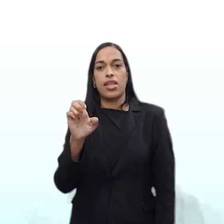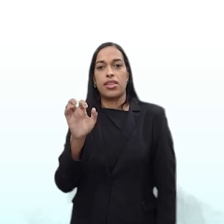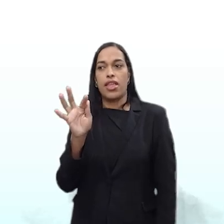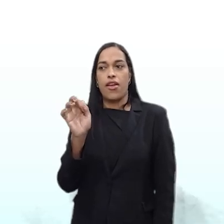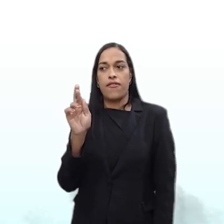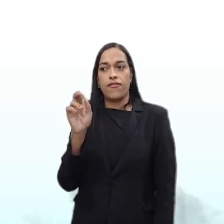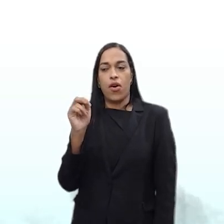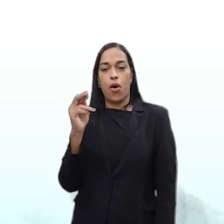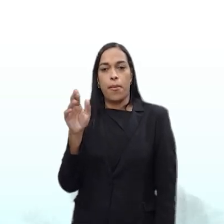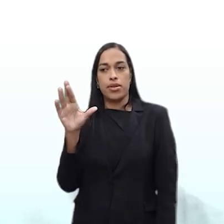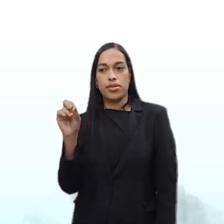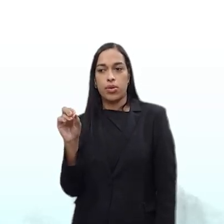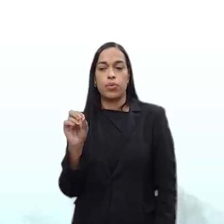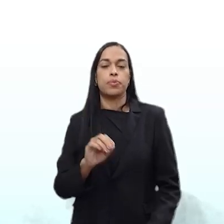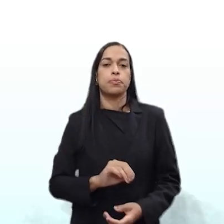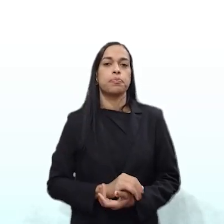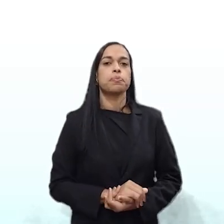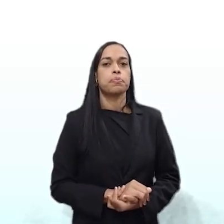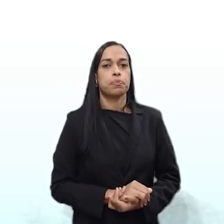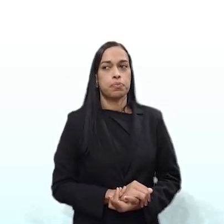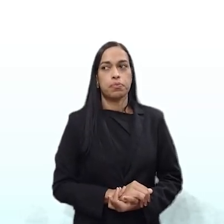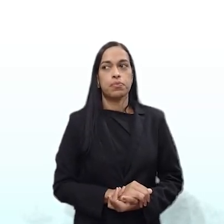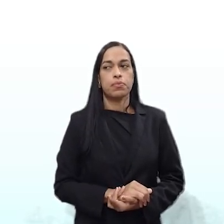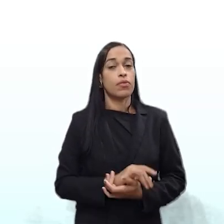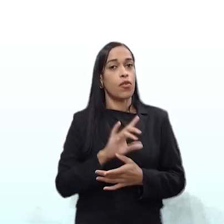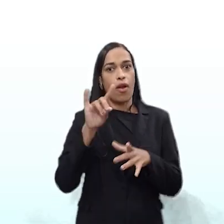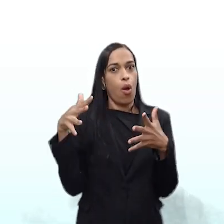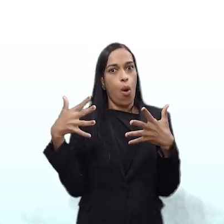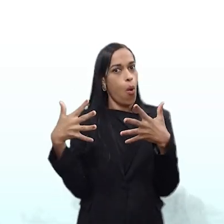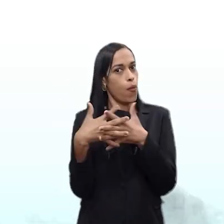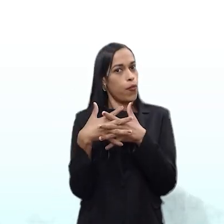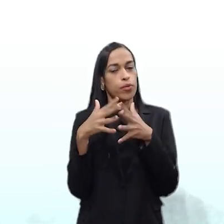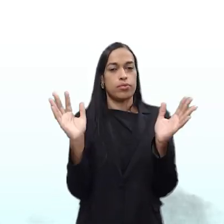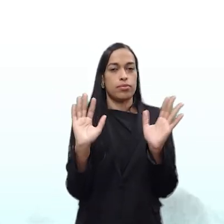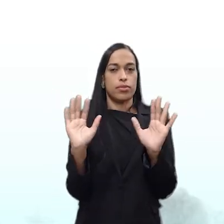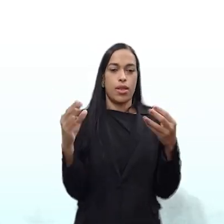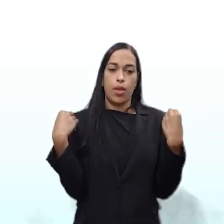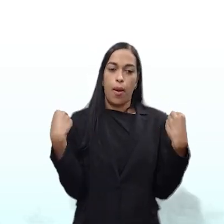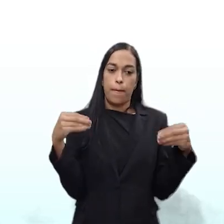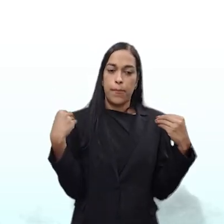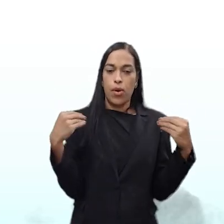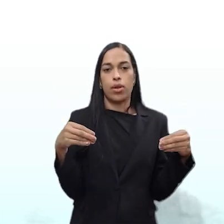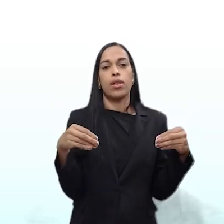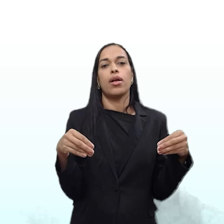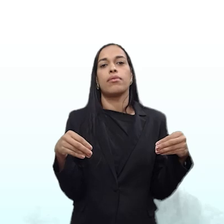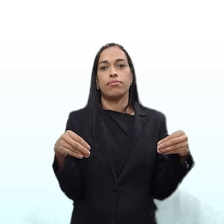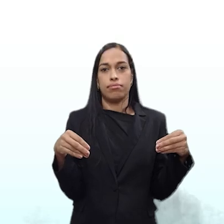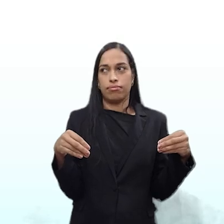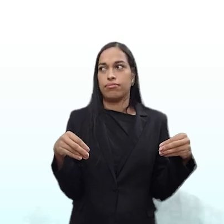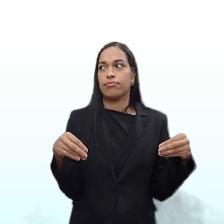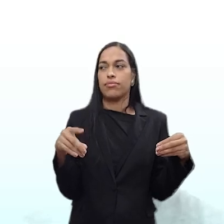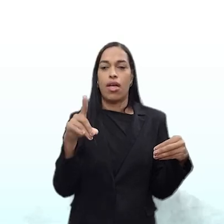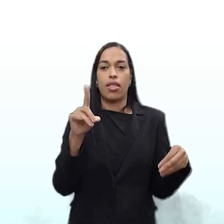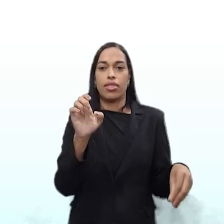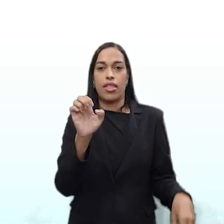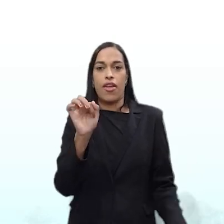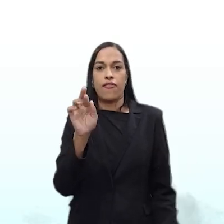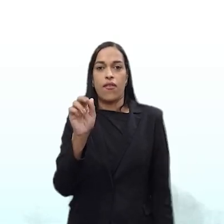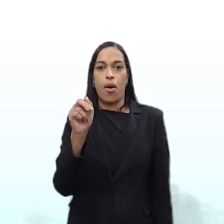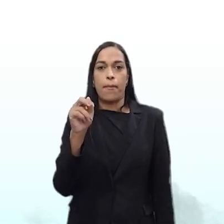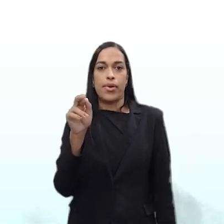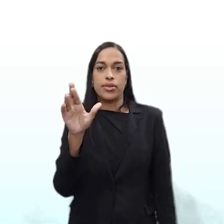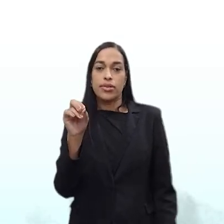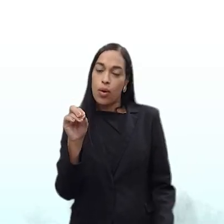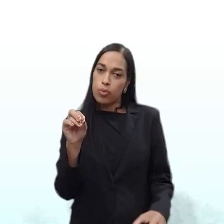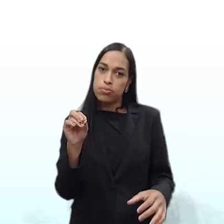mequetrefe, pelo amor do guarda, tu não vai confundir tamanho da mola com deformação. Deformação é aquilo que